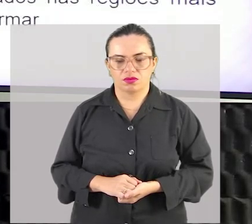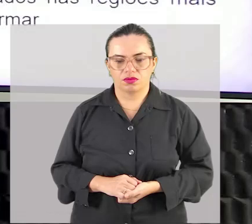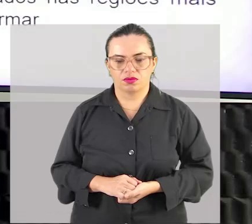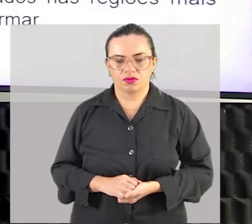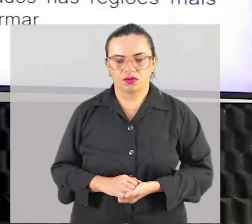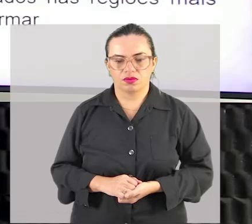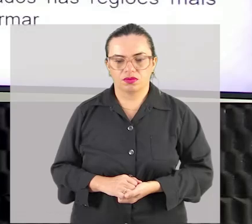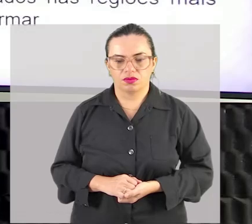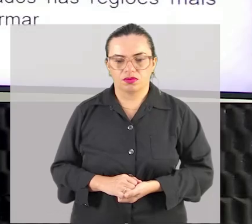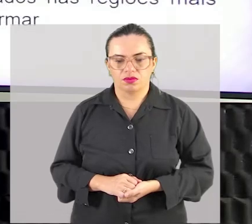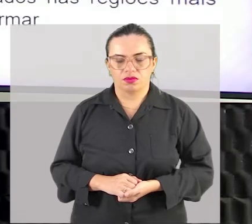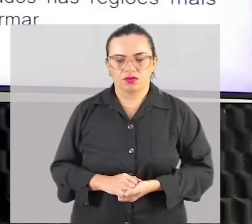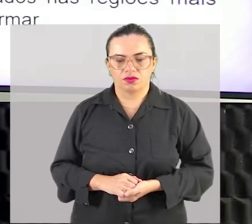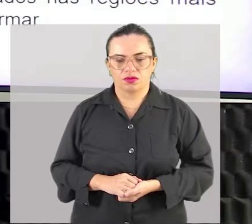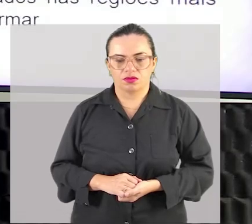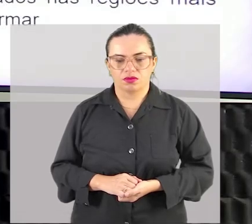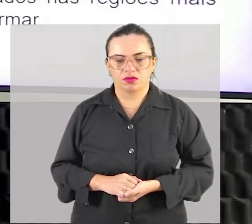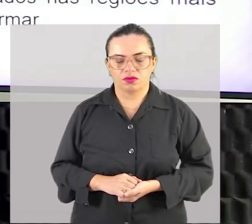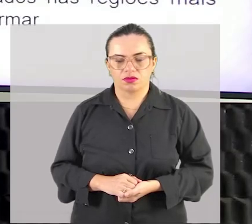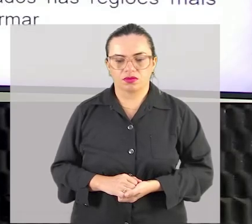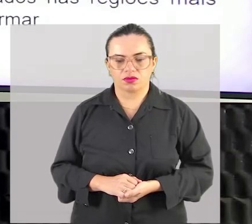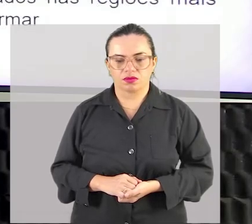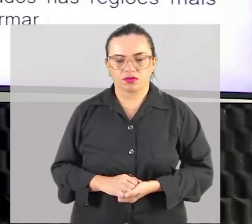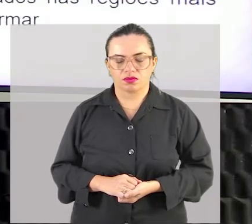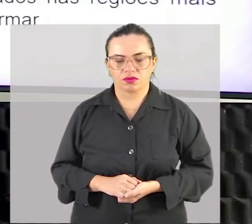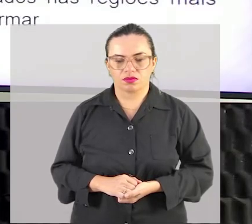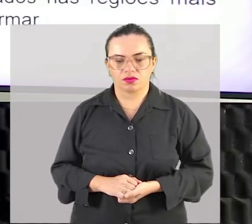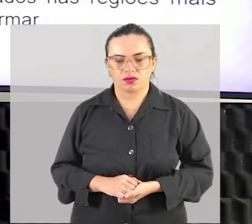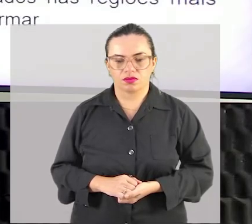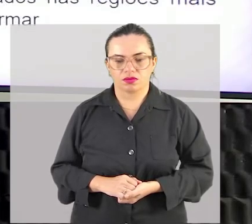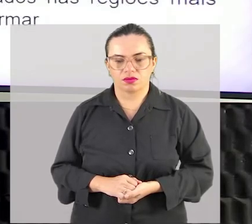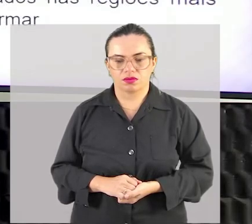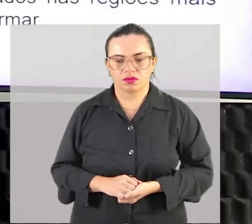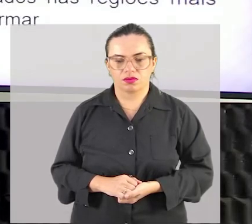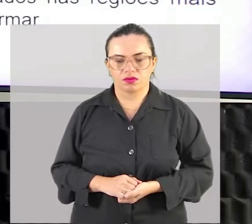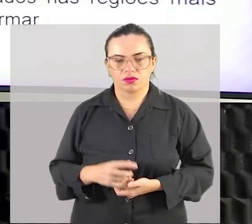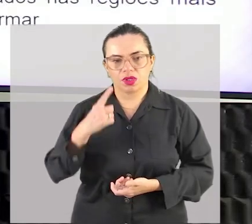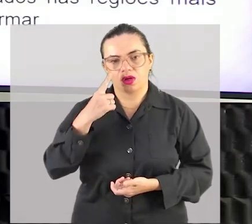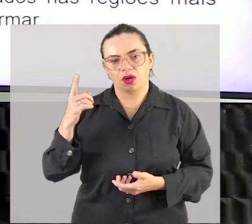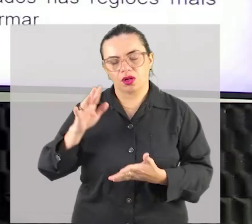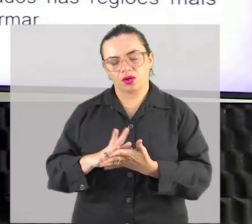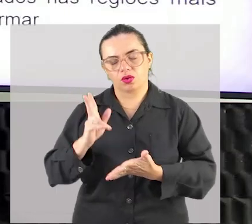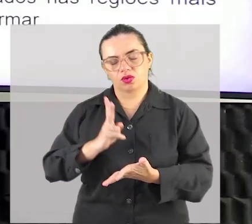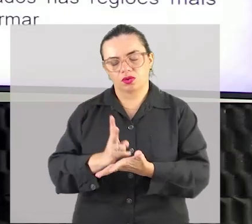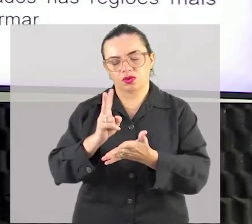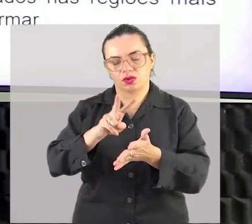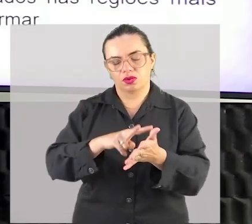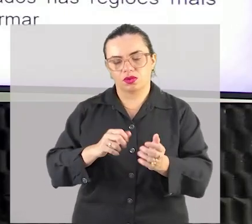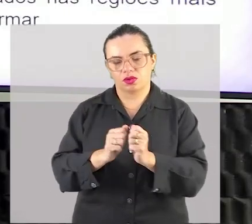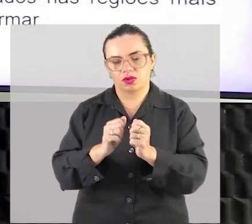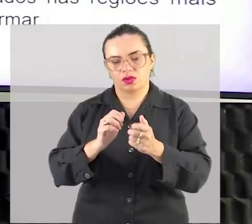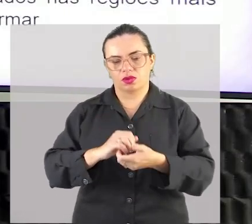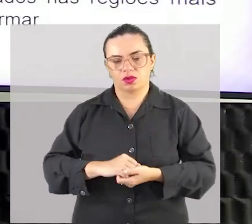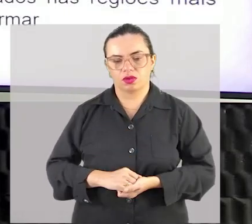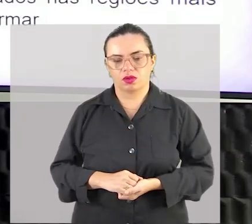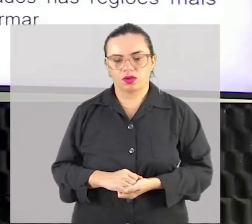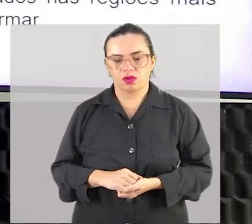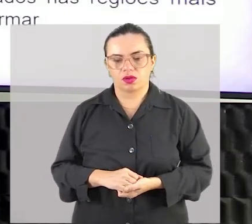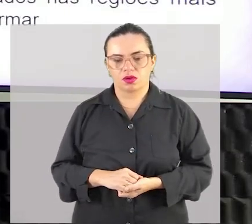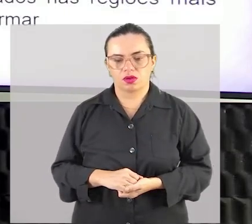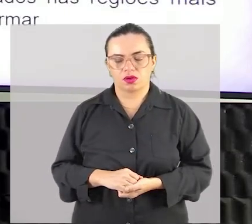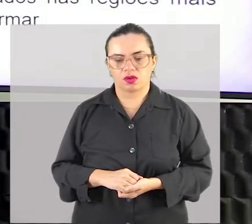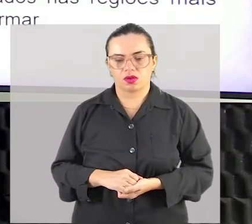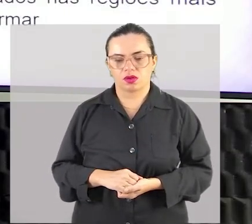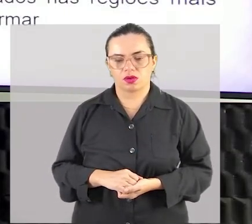a toda a superfície terrestre, acionados pelo calor e pela gravidade. Cessada a energia transportadora,